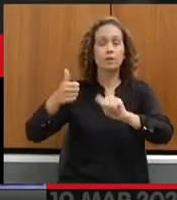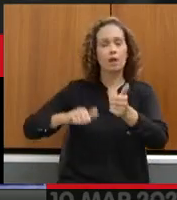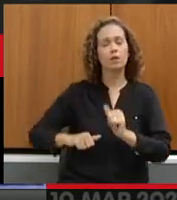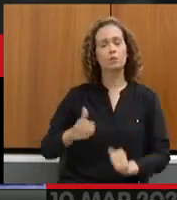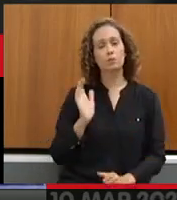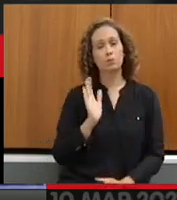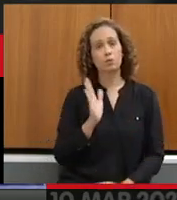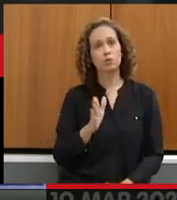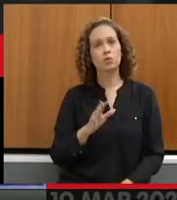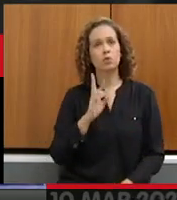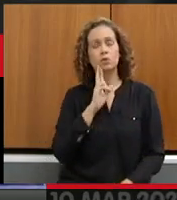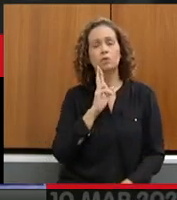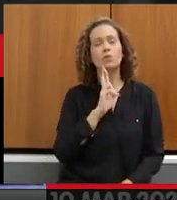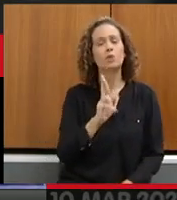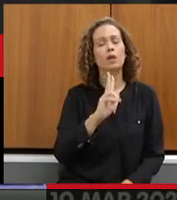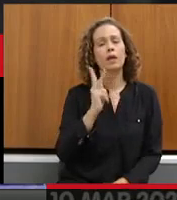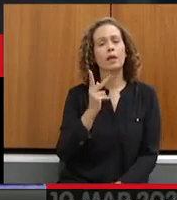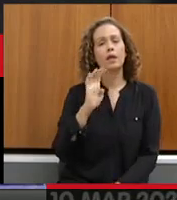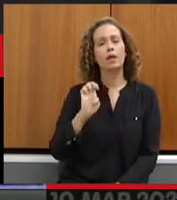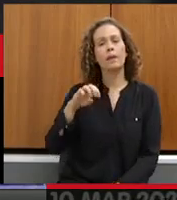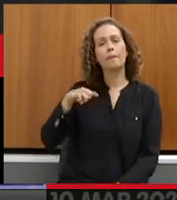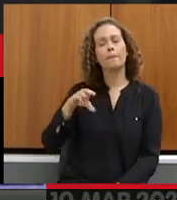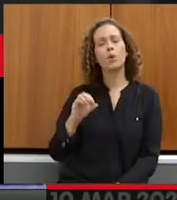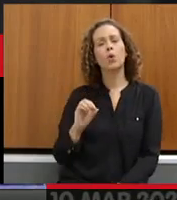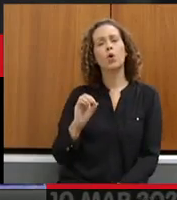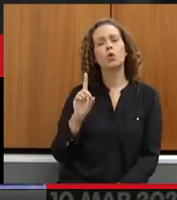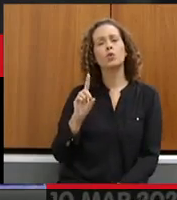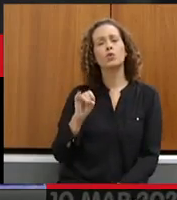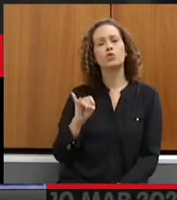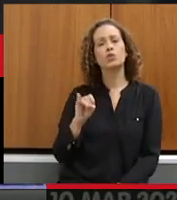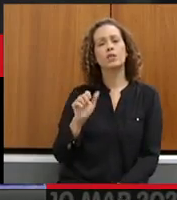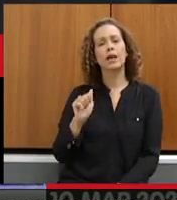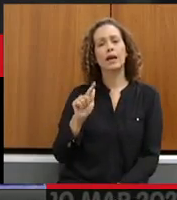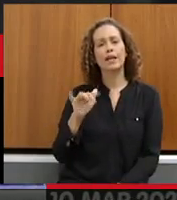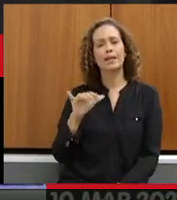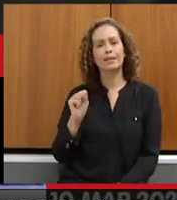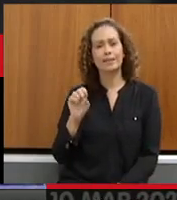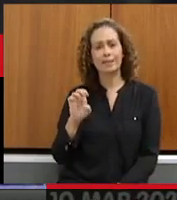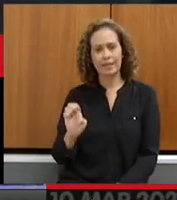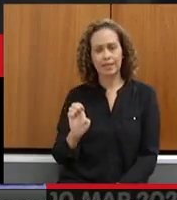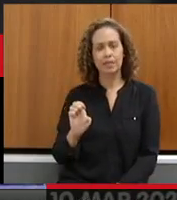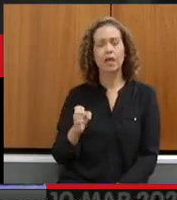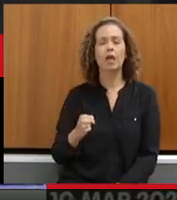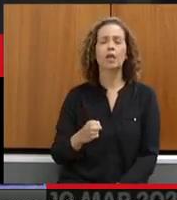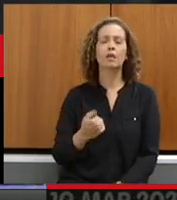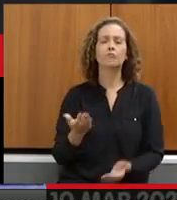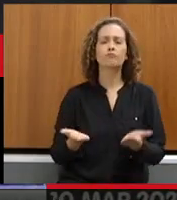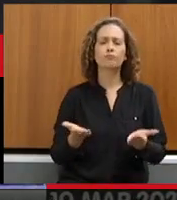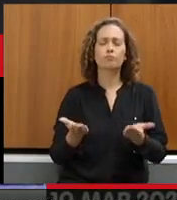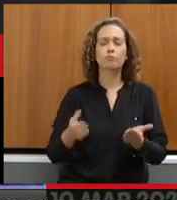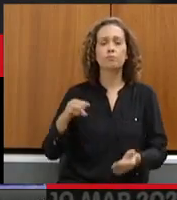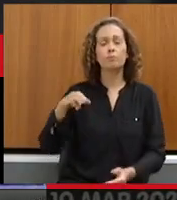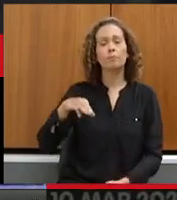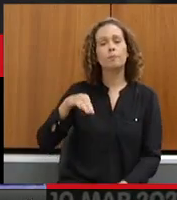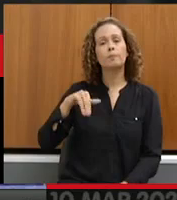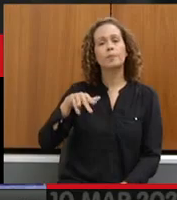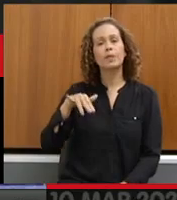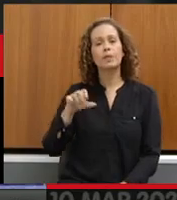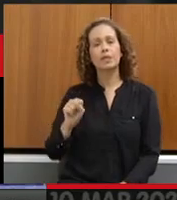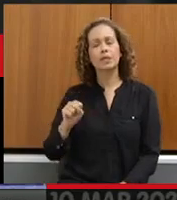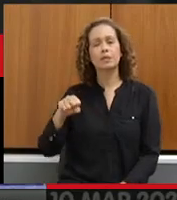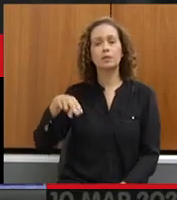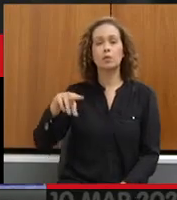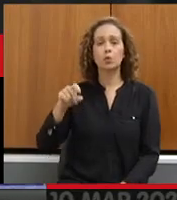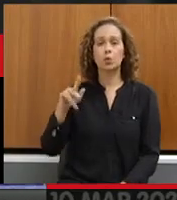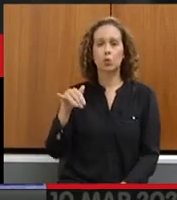aqui a respeito de hemodiálise Minas Novas né e a respeito dos recursos envolvidos que é muito importante Deputado se entendo o que que aconteceu